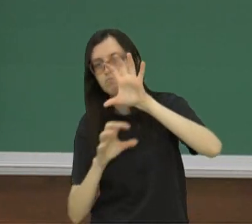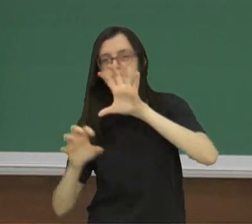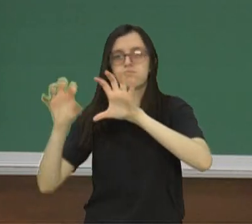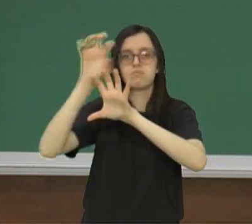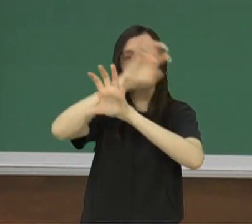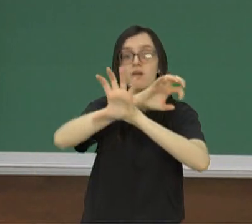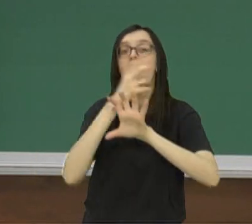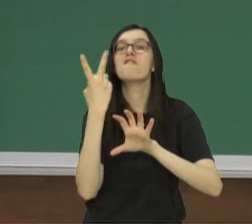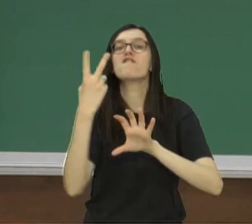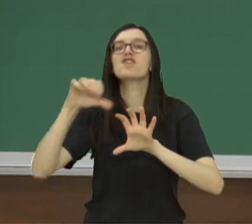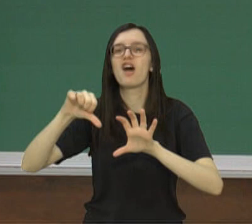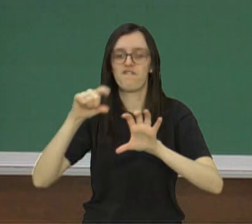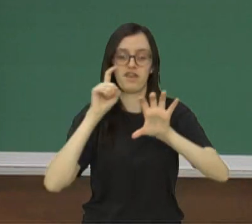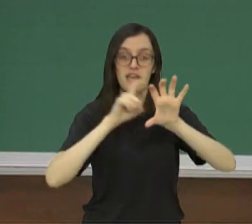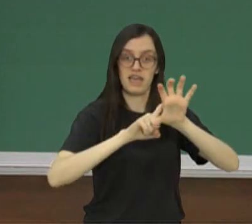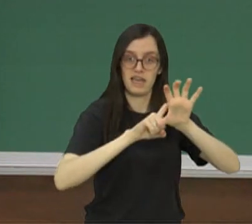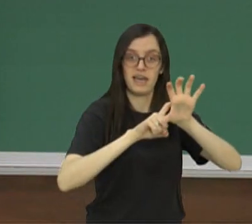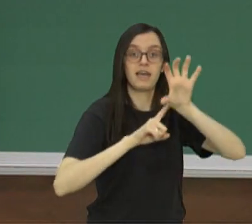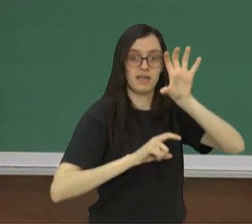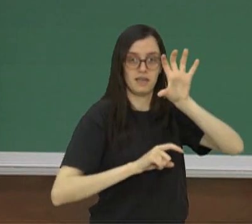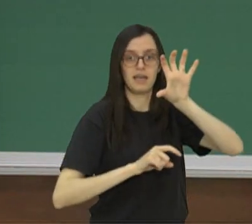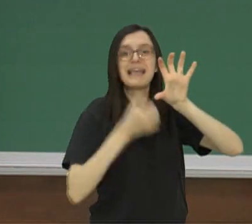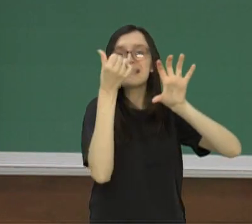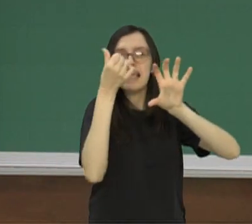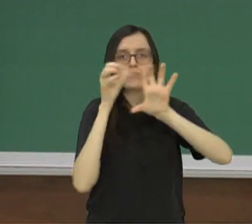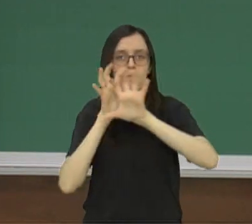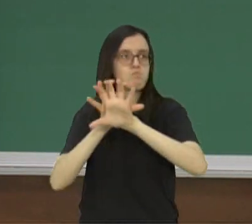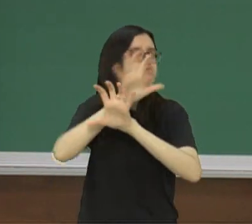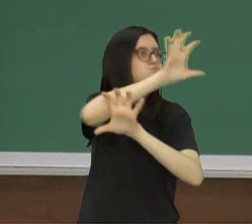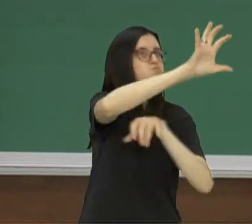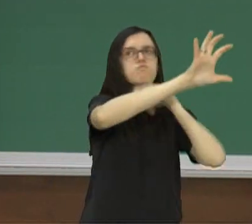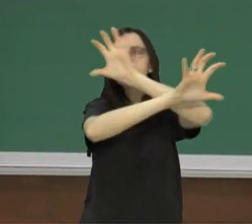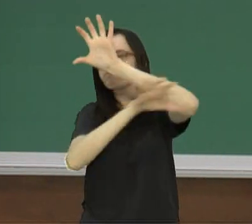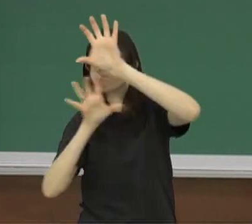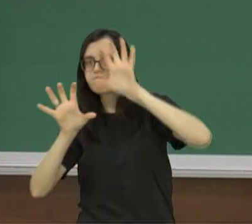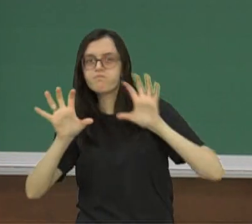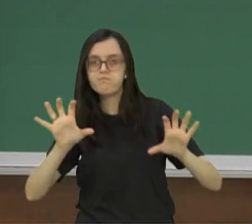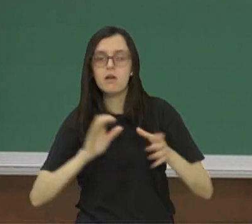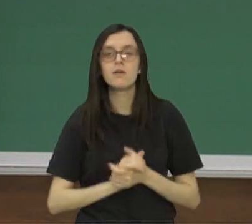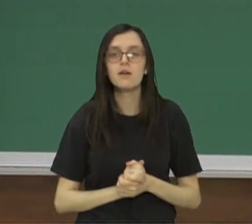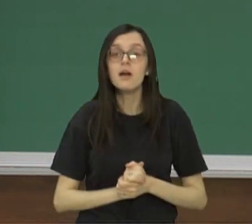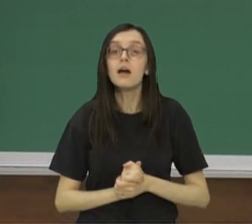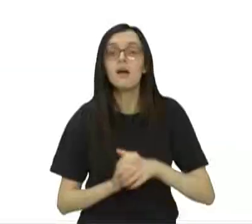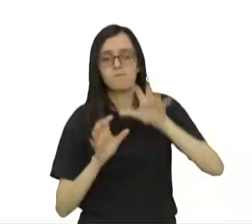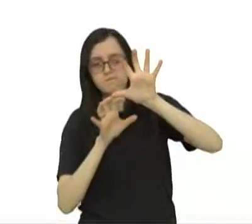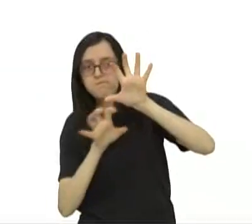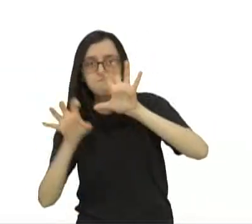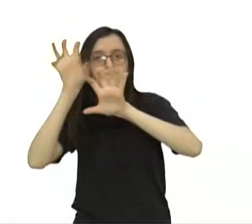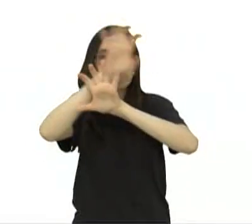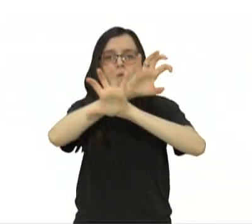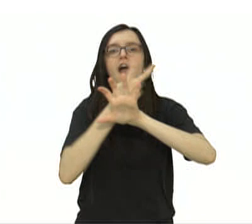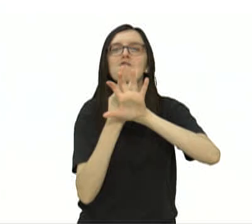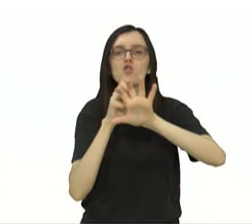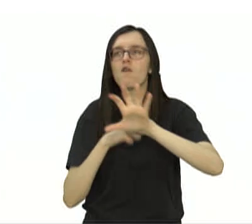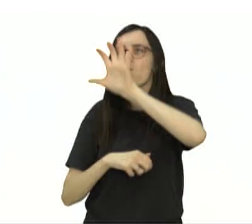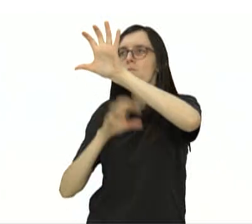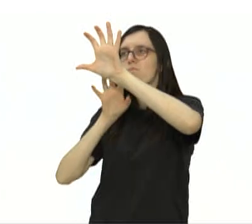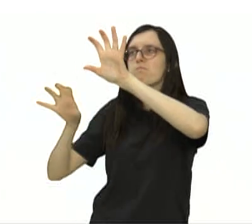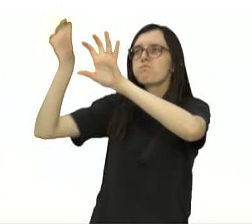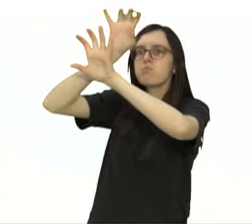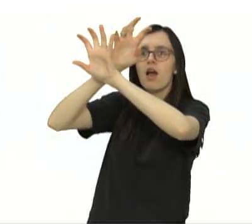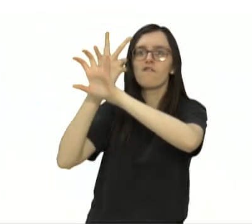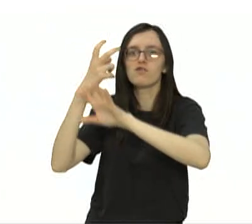regiões imediatas, como aponta aqui no mapa. No mapa, vocês vão conseguir visualizar a divisão